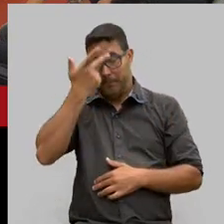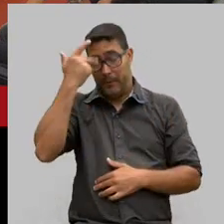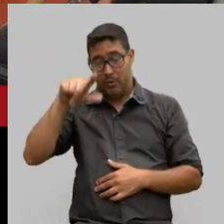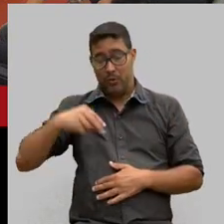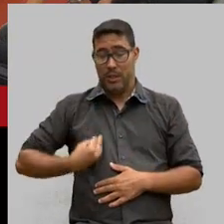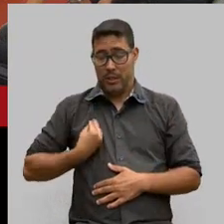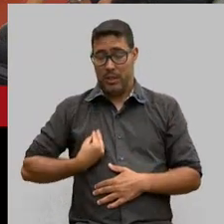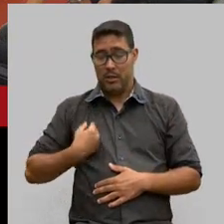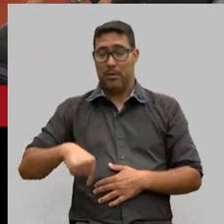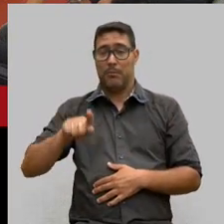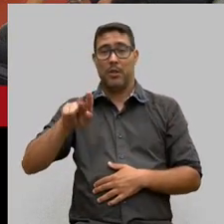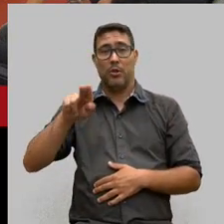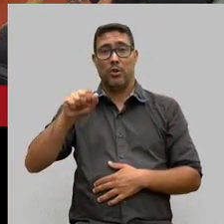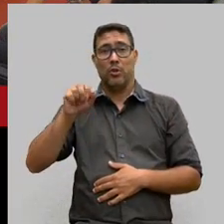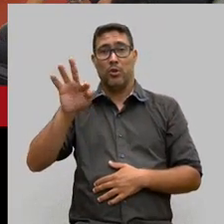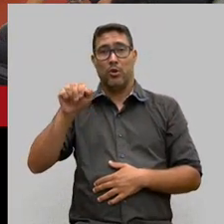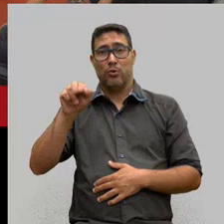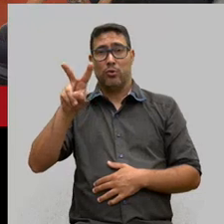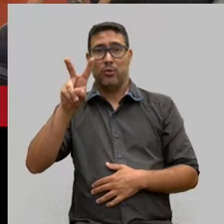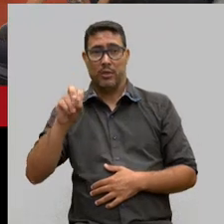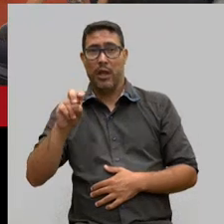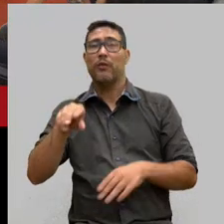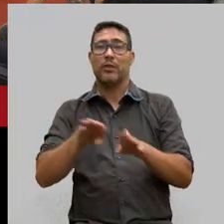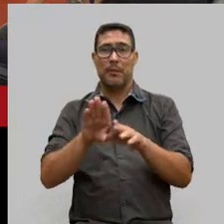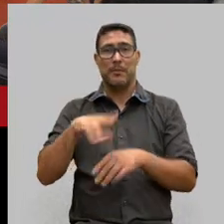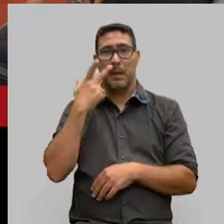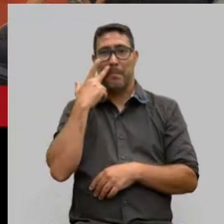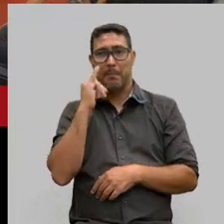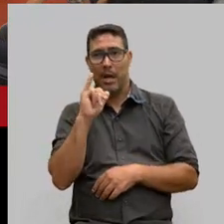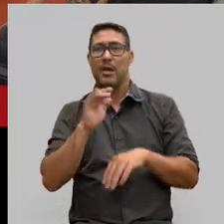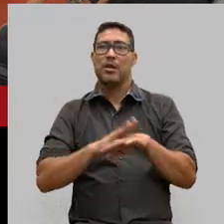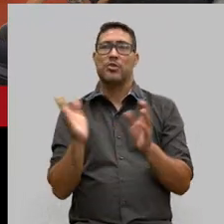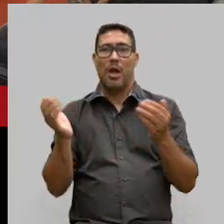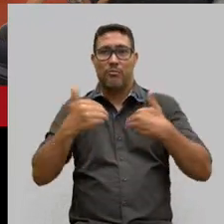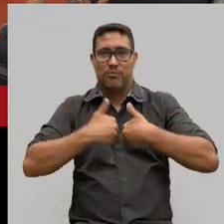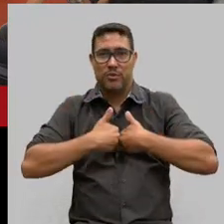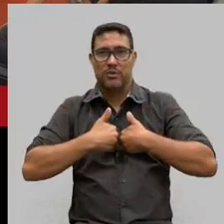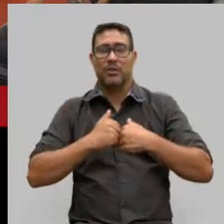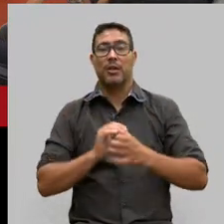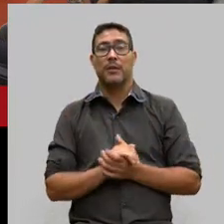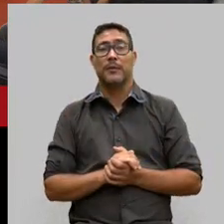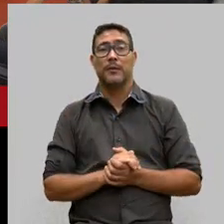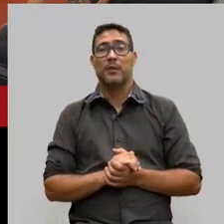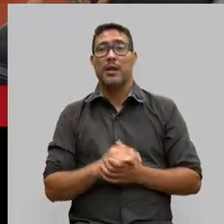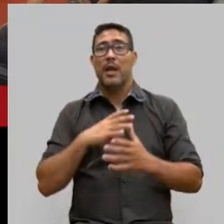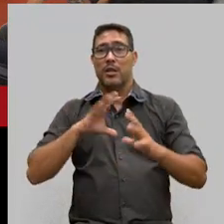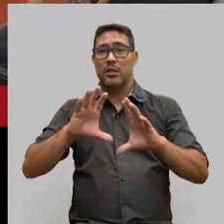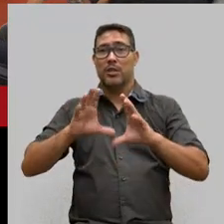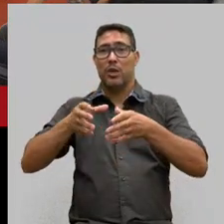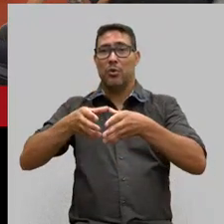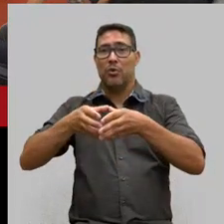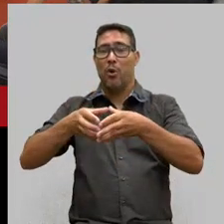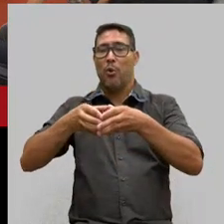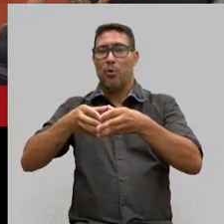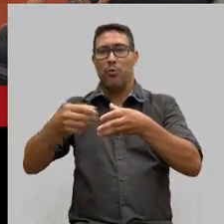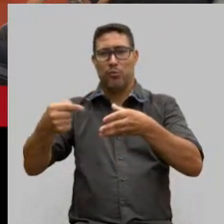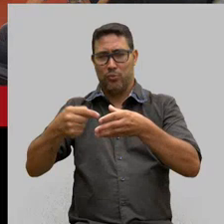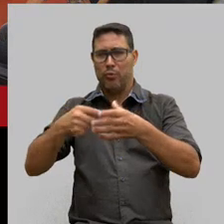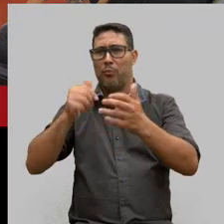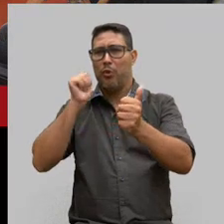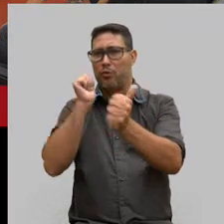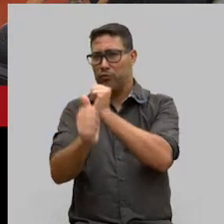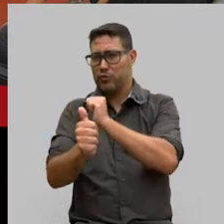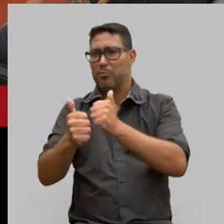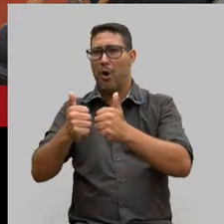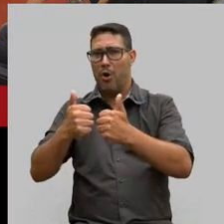Gustavo lavorato Gustavo também é pai de autista Gustavo tem um time de futebol quando fala assim é o Projeto montando um time que ele tem um